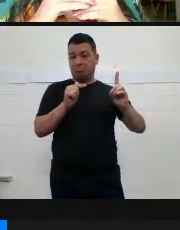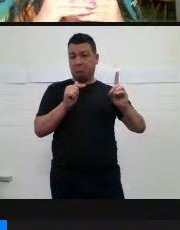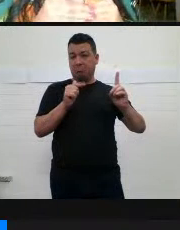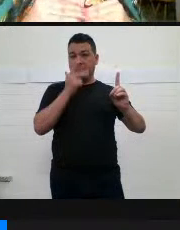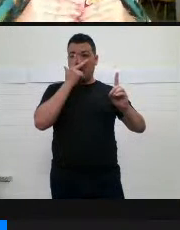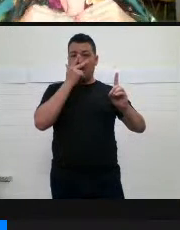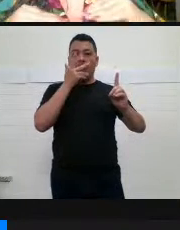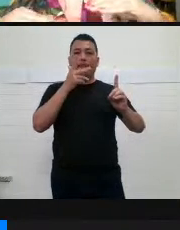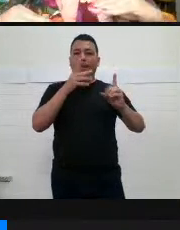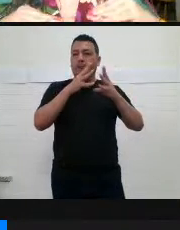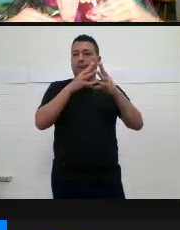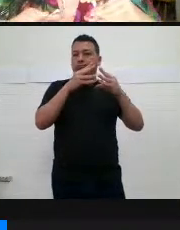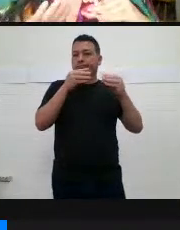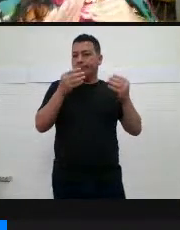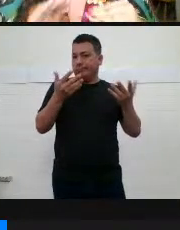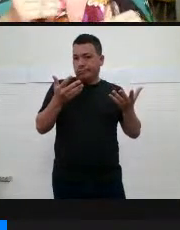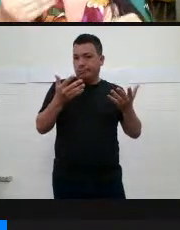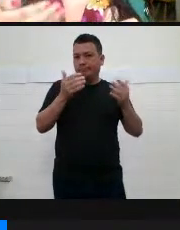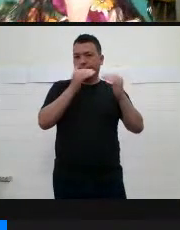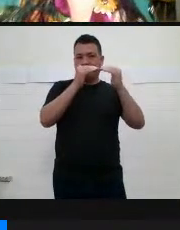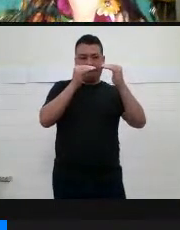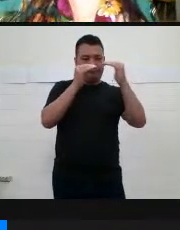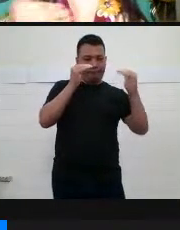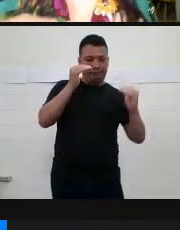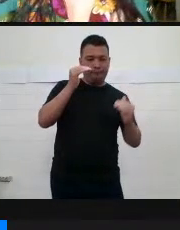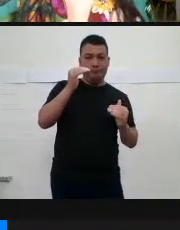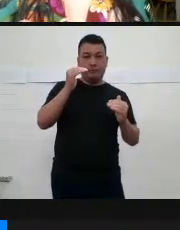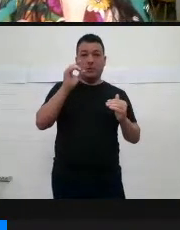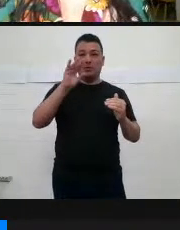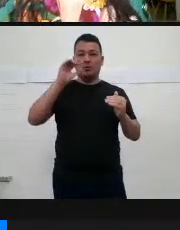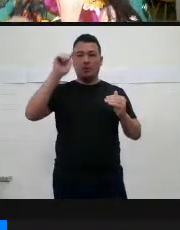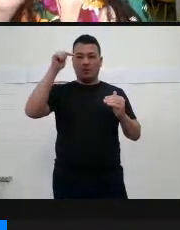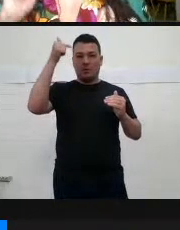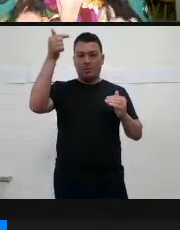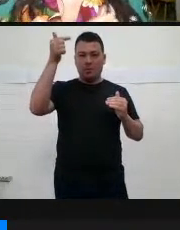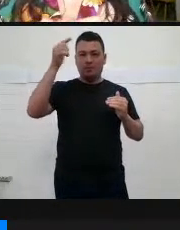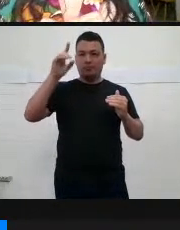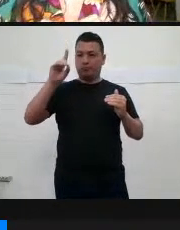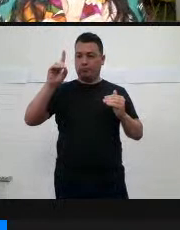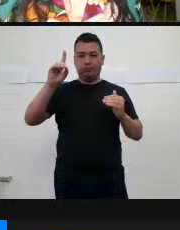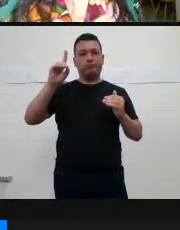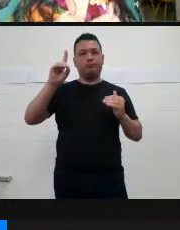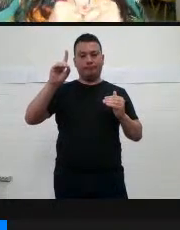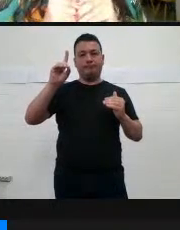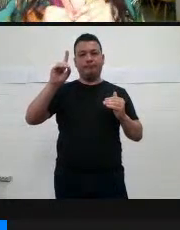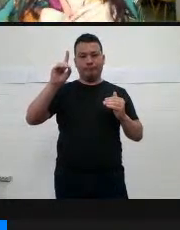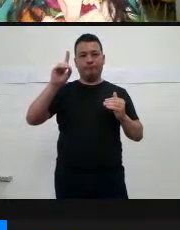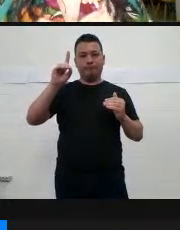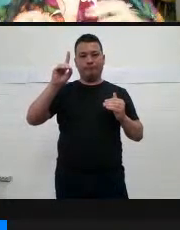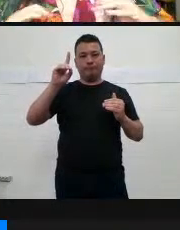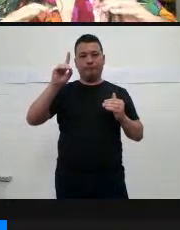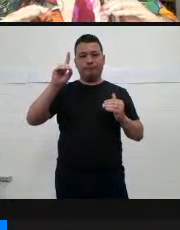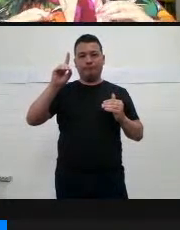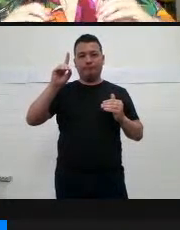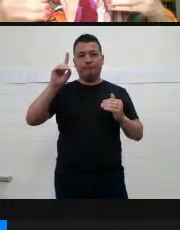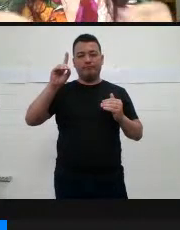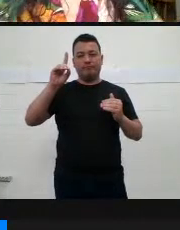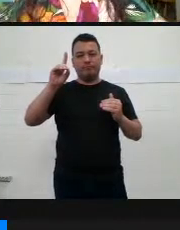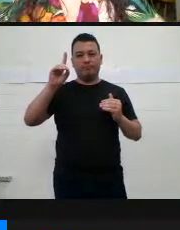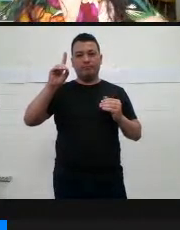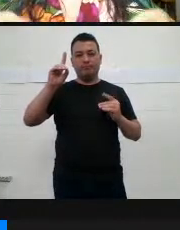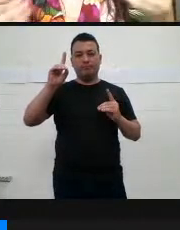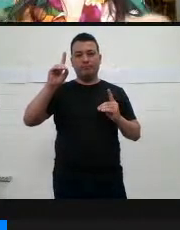vai justamente ser inserida nessa dimensão, né, de